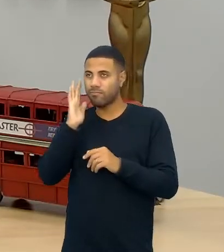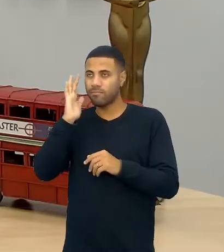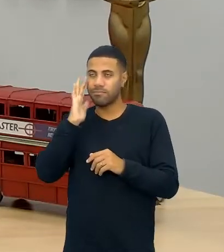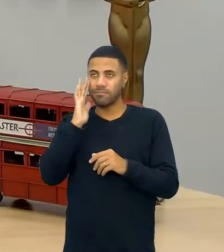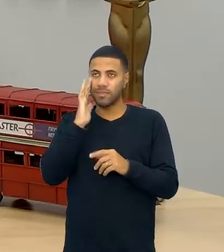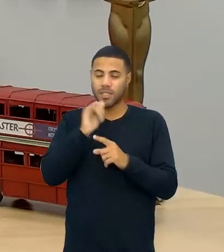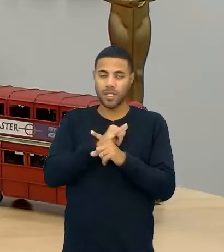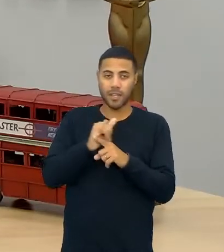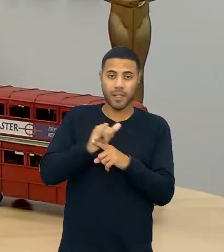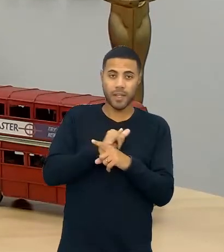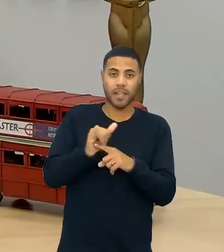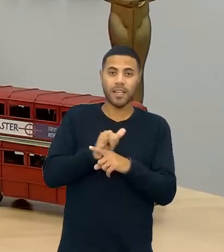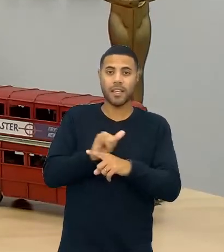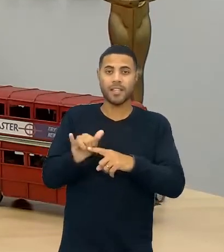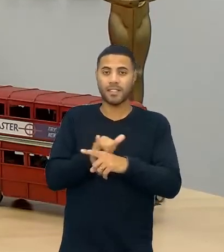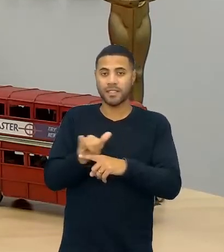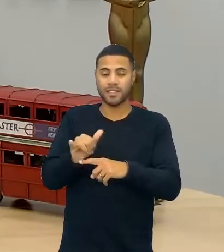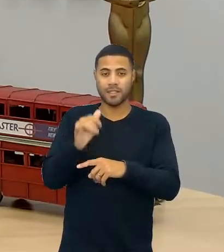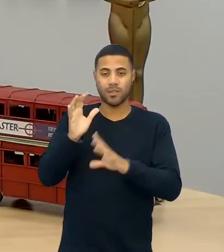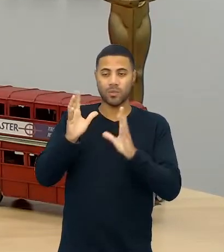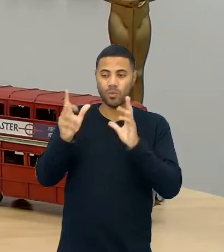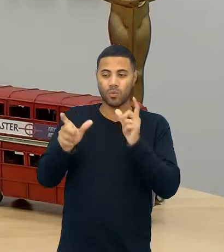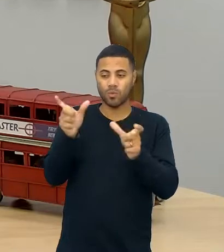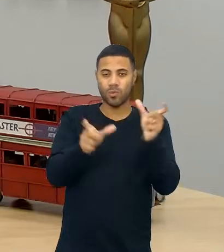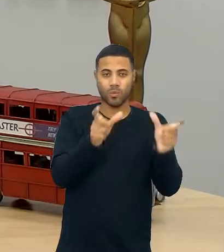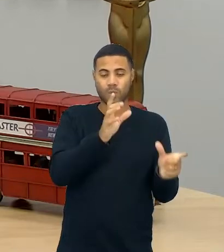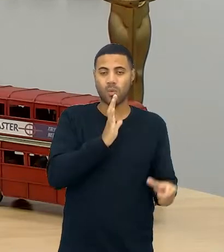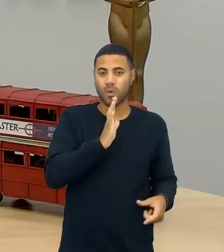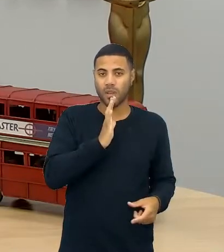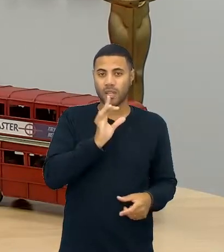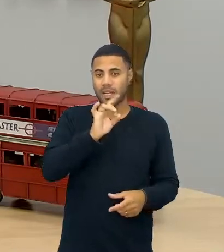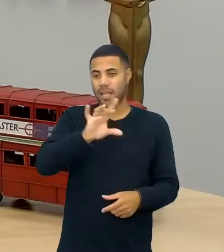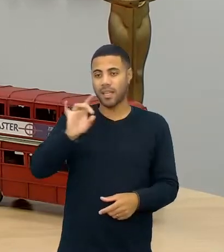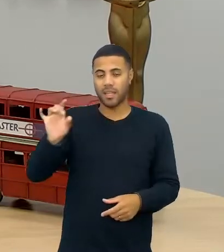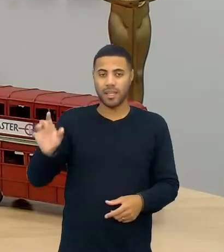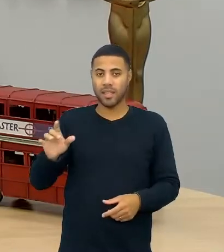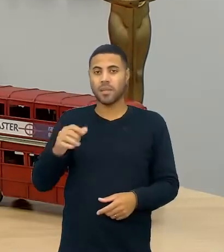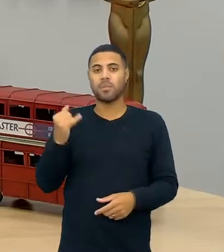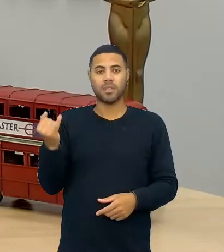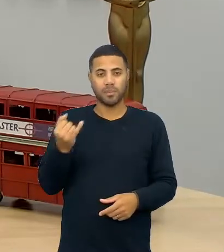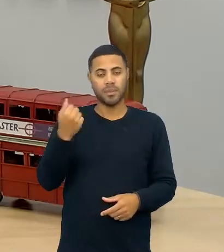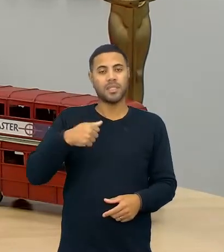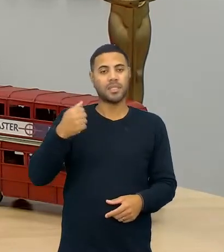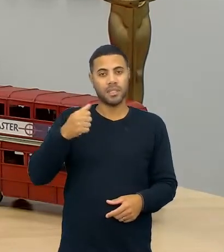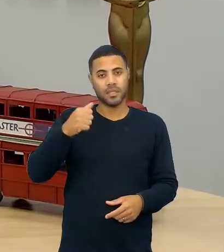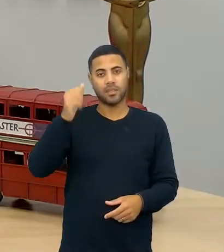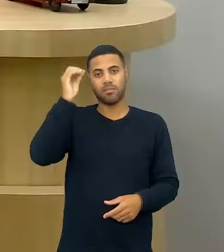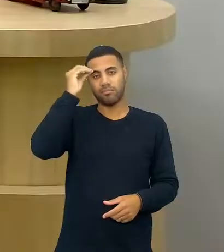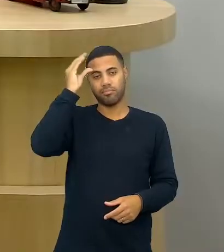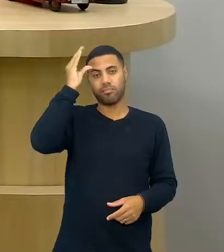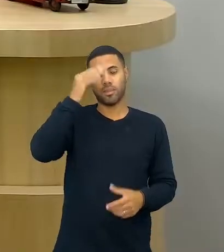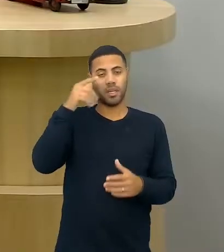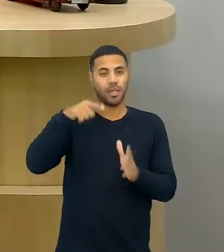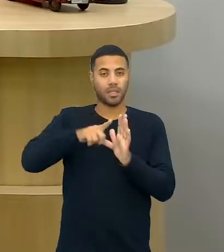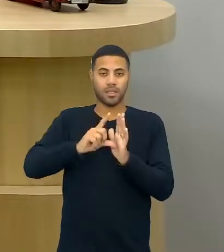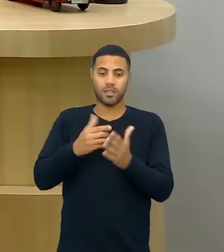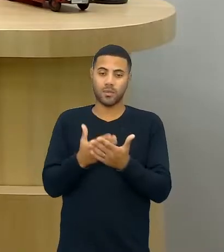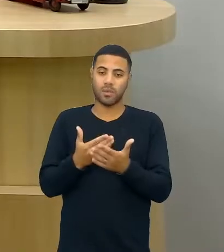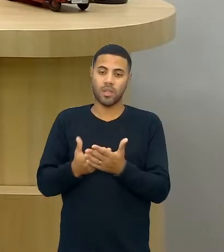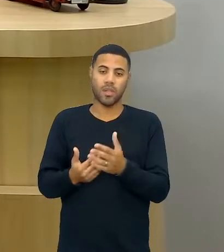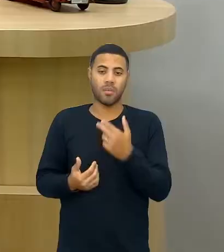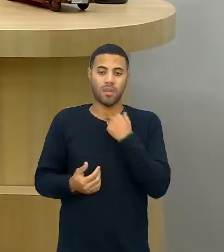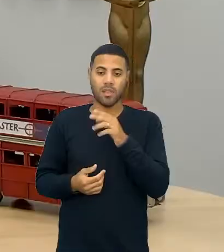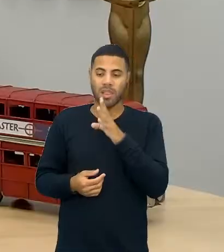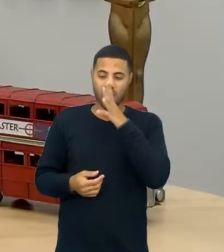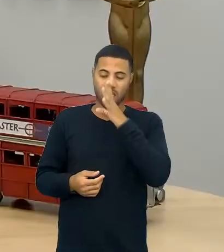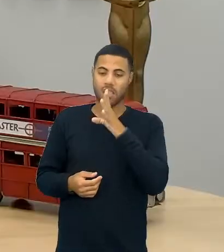mas sabendo sobre todos os atletas, sobre o time. Então, tem que ter um conhecimento também, um estudo ali, né? Não é só chegar... Porque